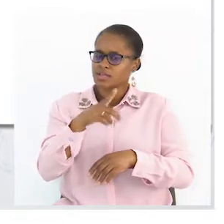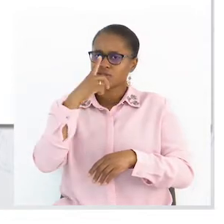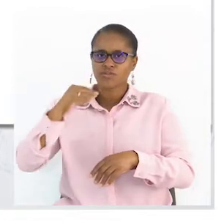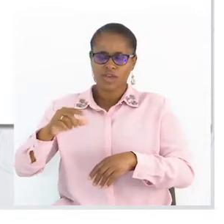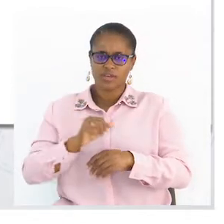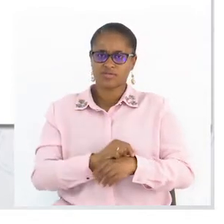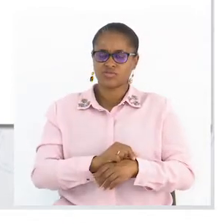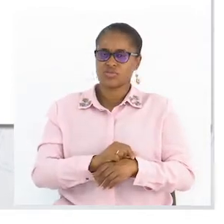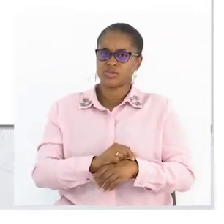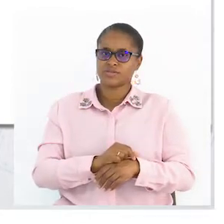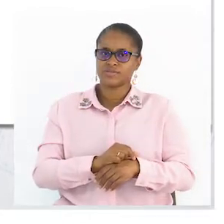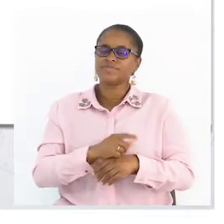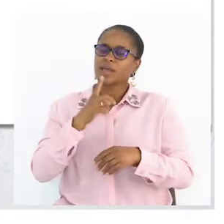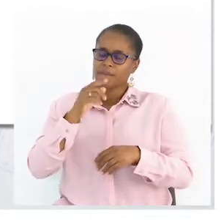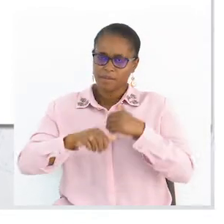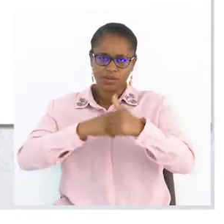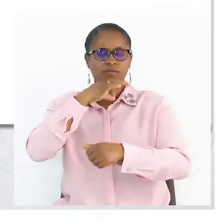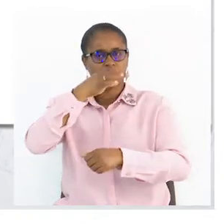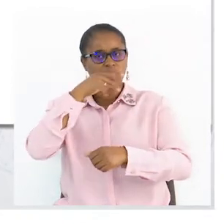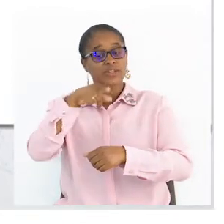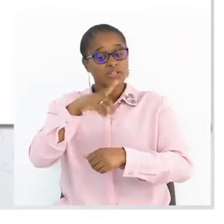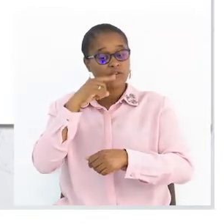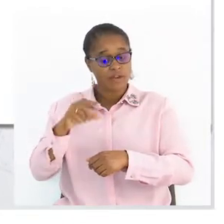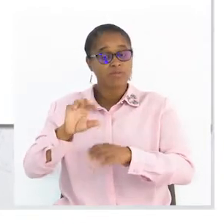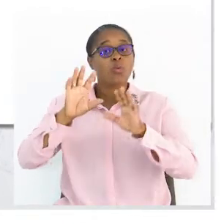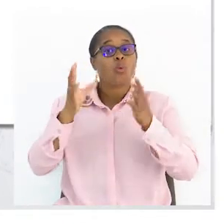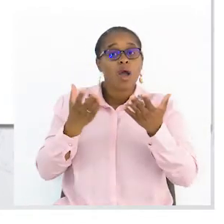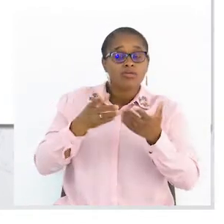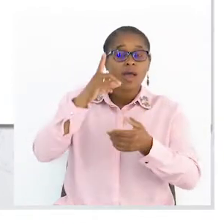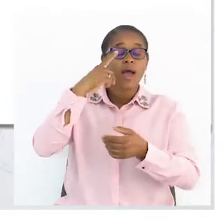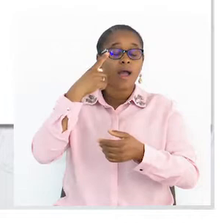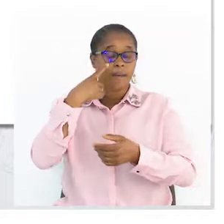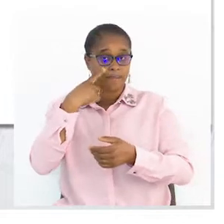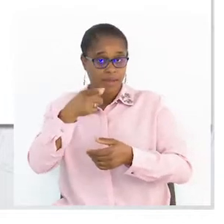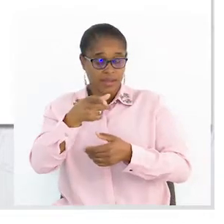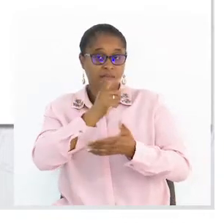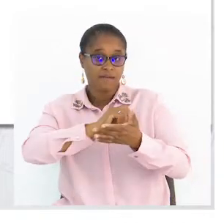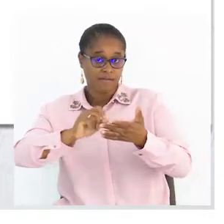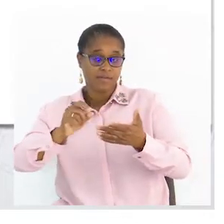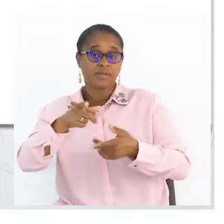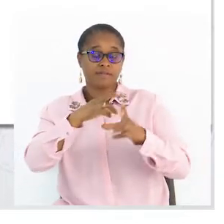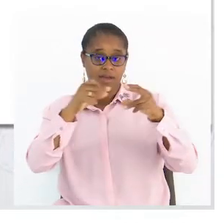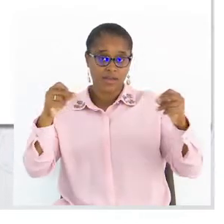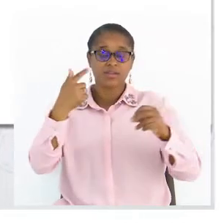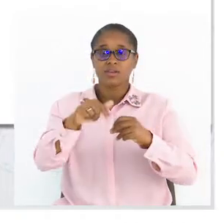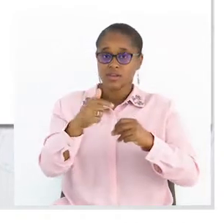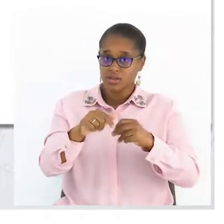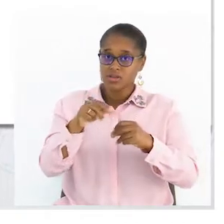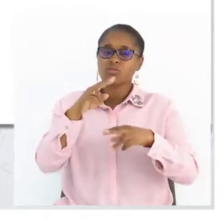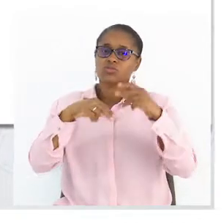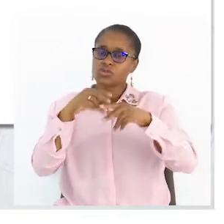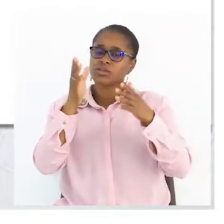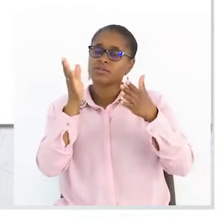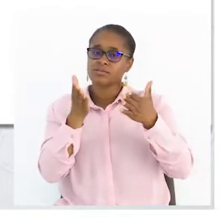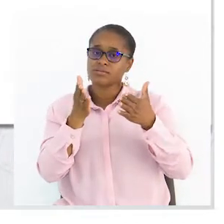verbos, melhor dizendo, quando aparecem na frase, exigem um constituinte à direita para que a